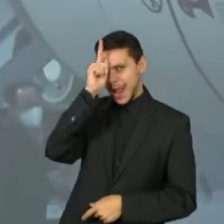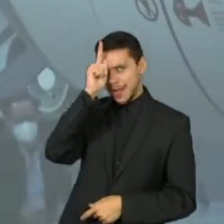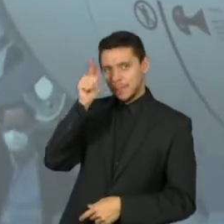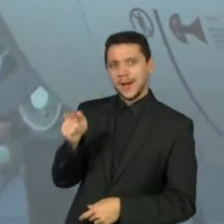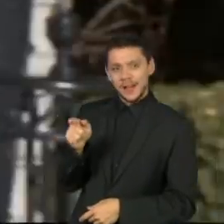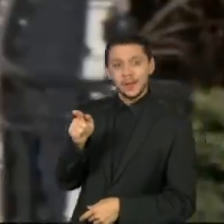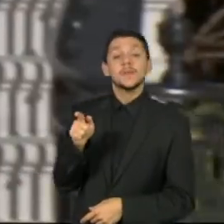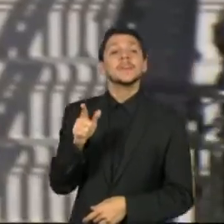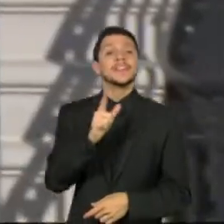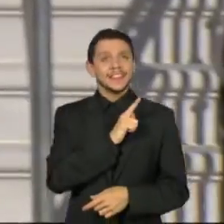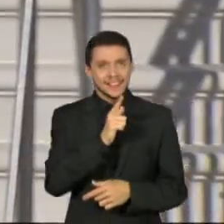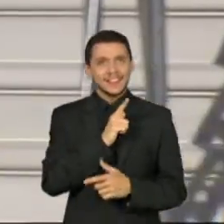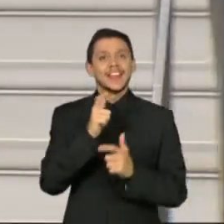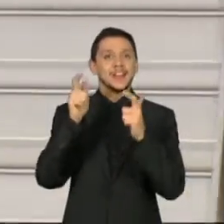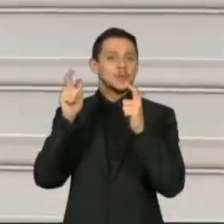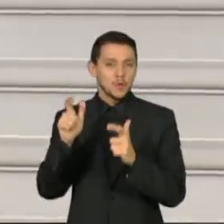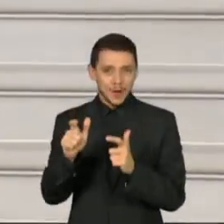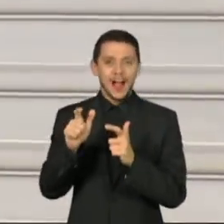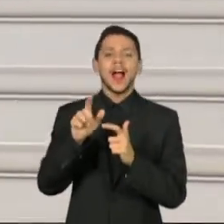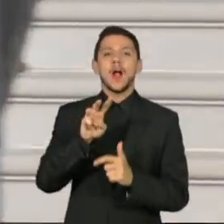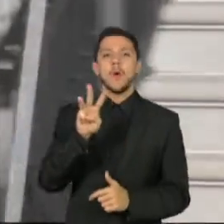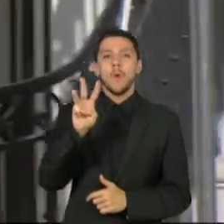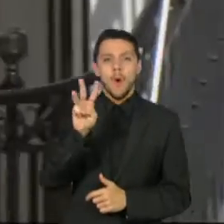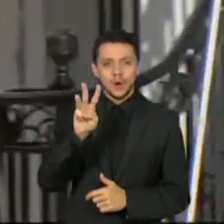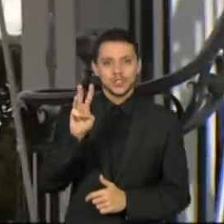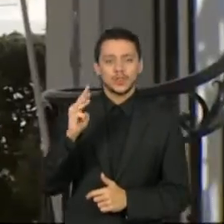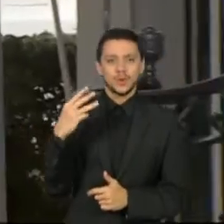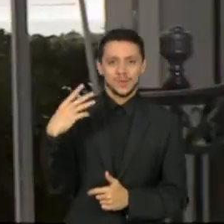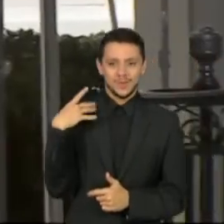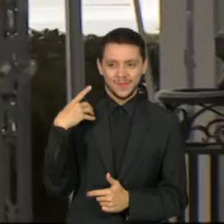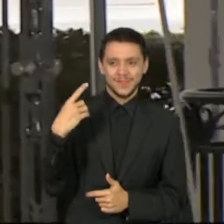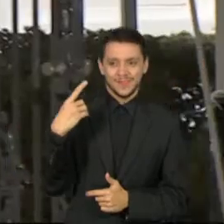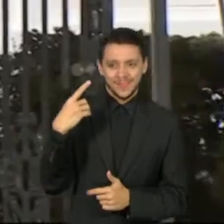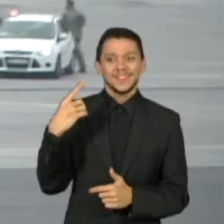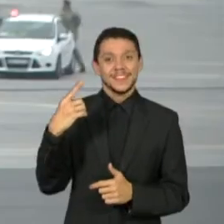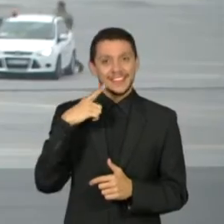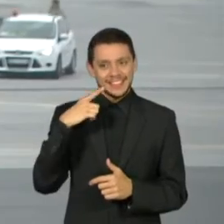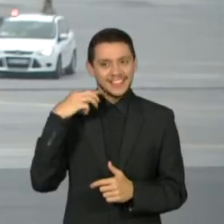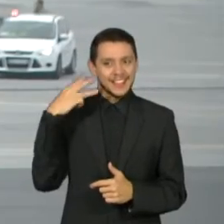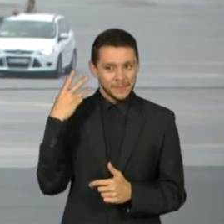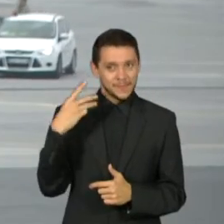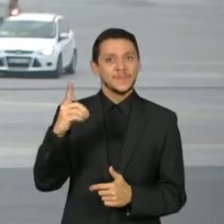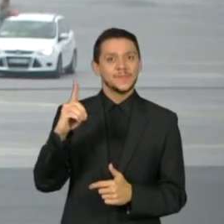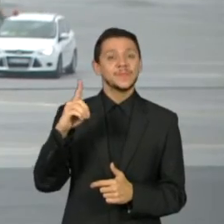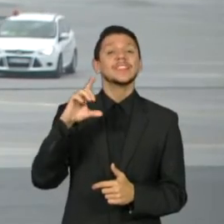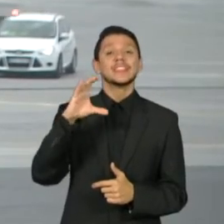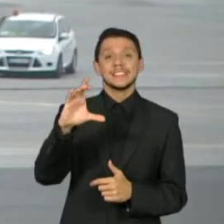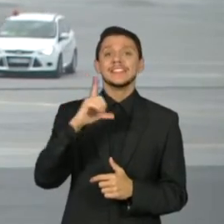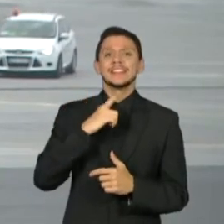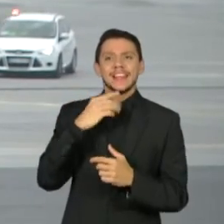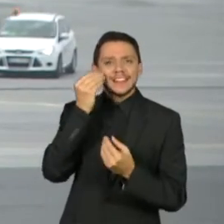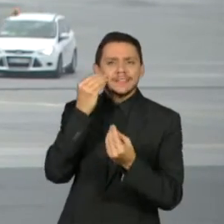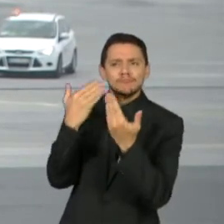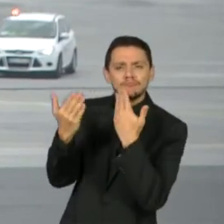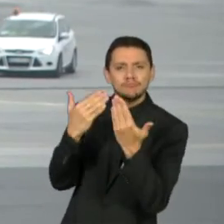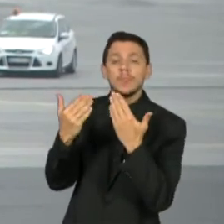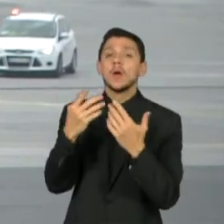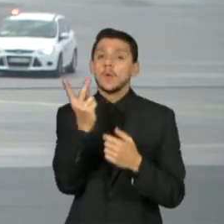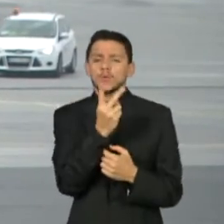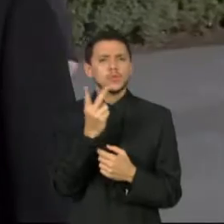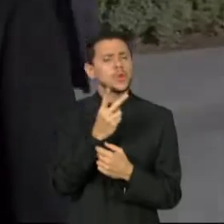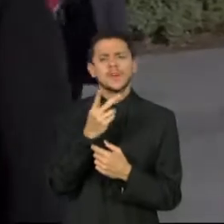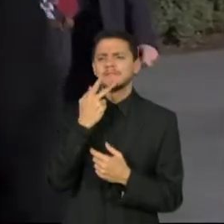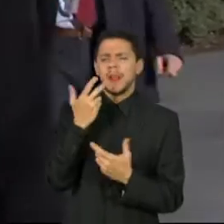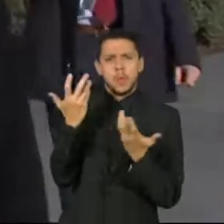para acalmar Joe Biden, que enxerga o fronte de batalha à distância. As partes negam a intenção de